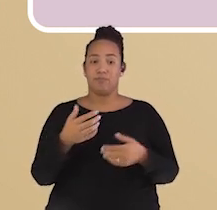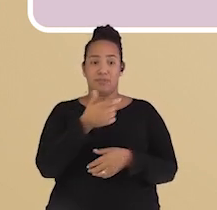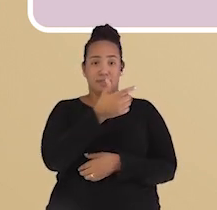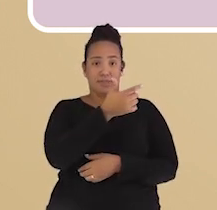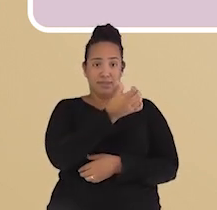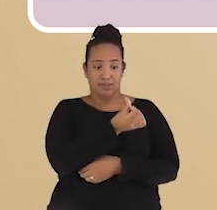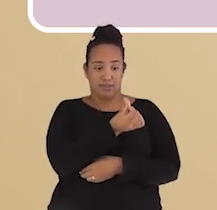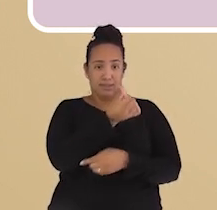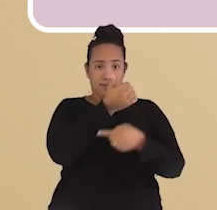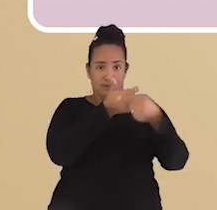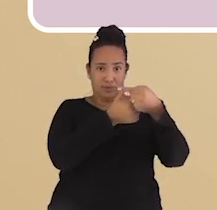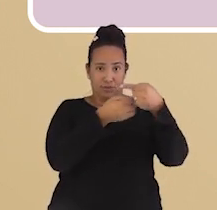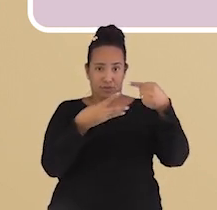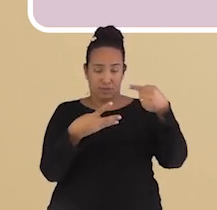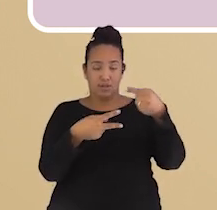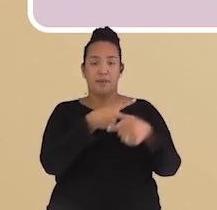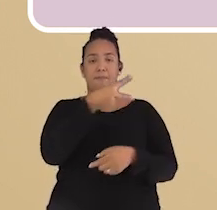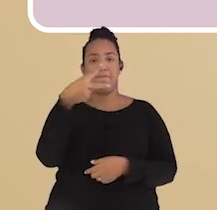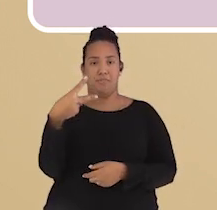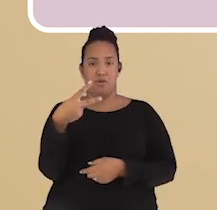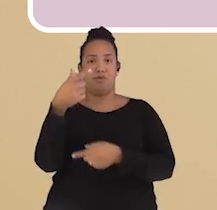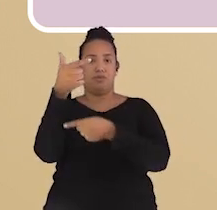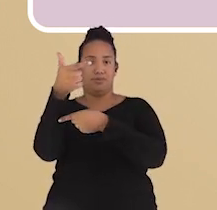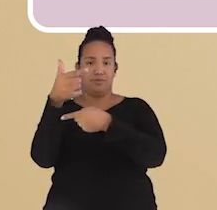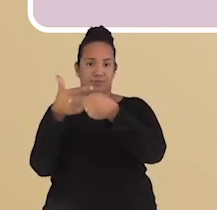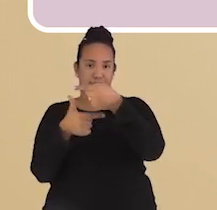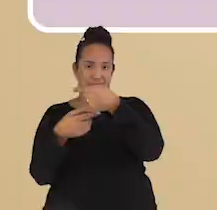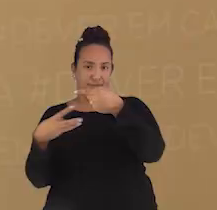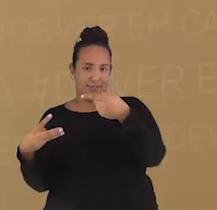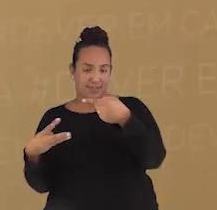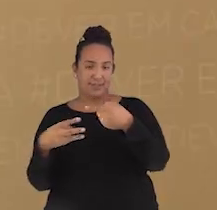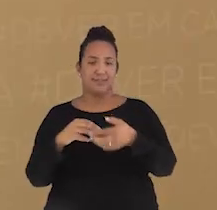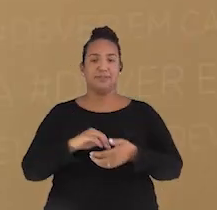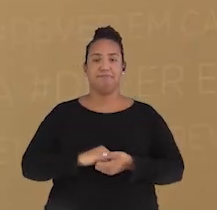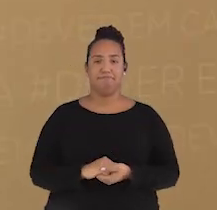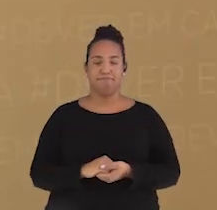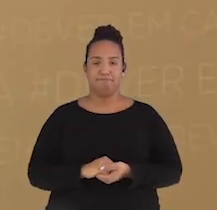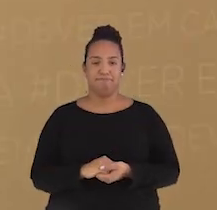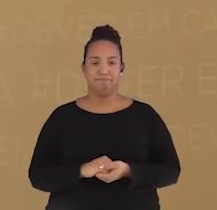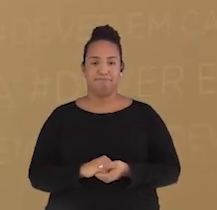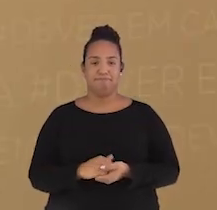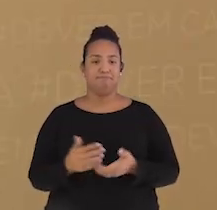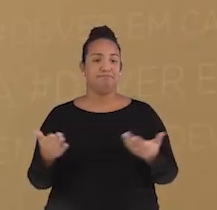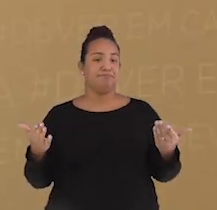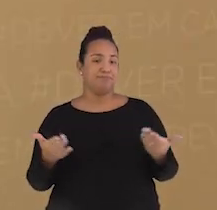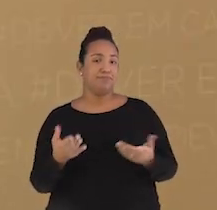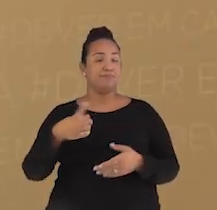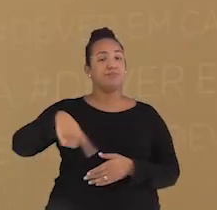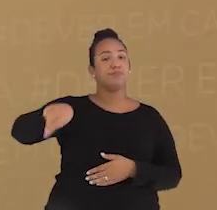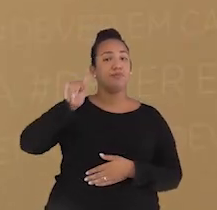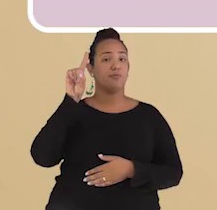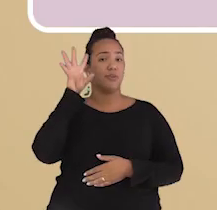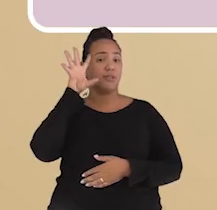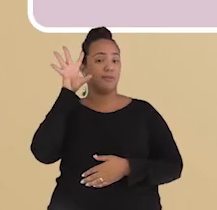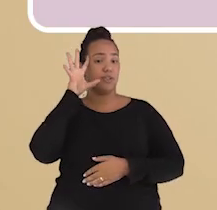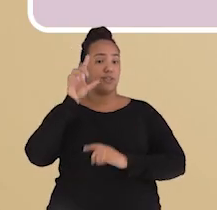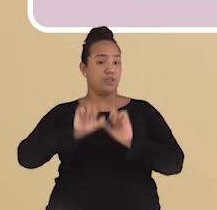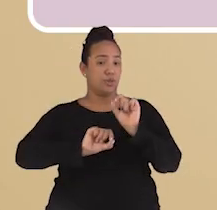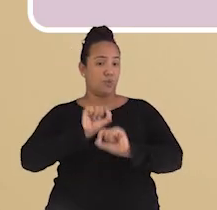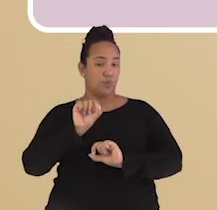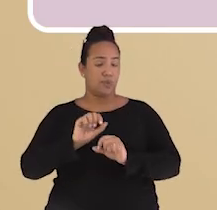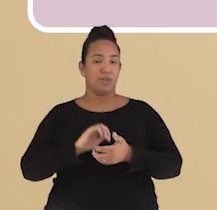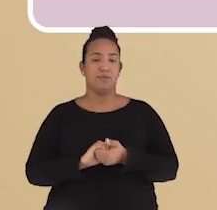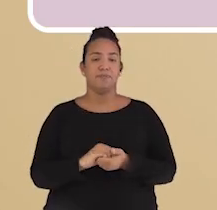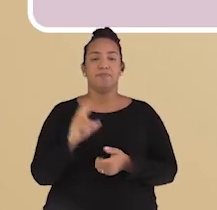6/23 é maior do que 2/23. Vamos imaginar a seguinte situação. Lembra da